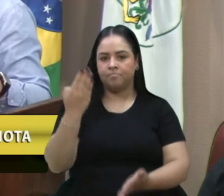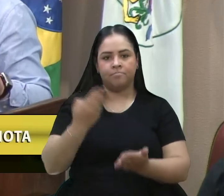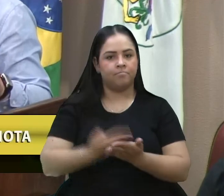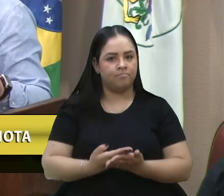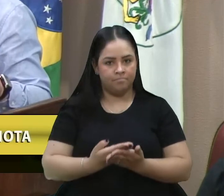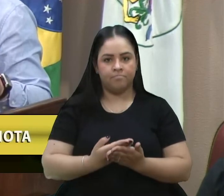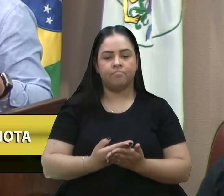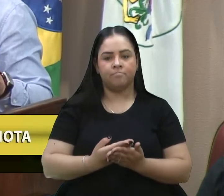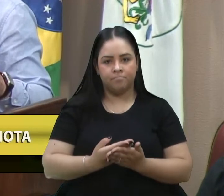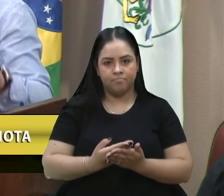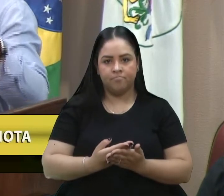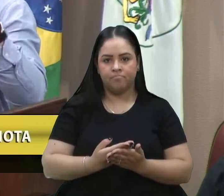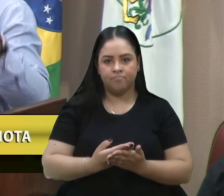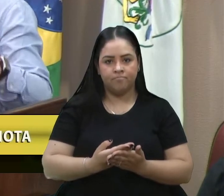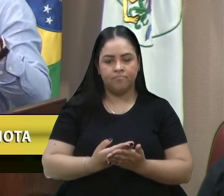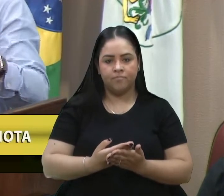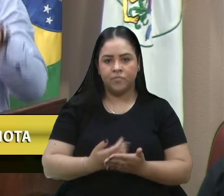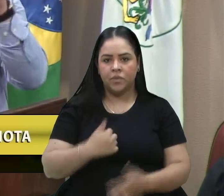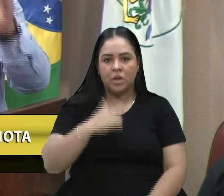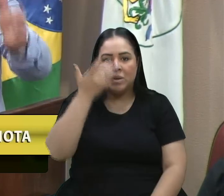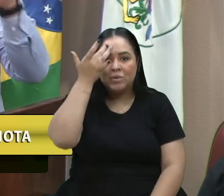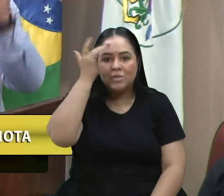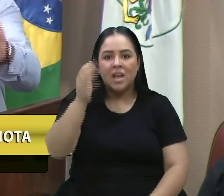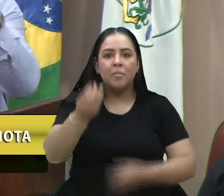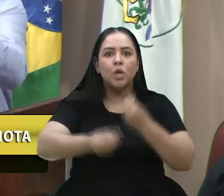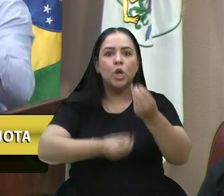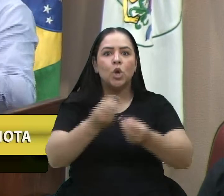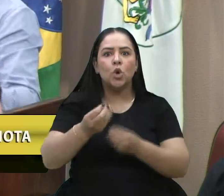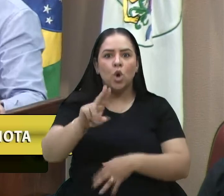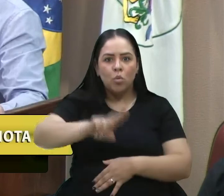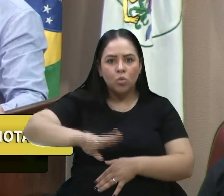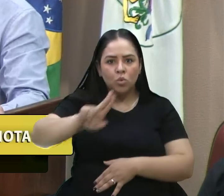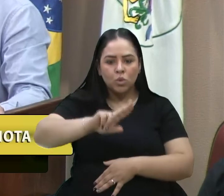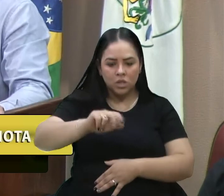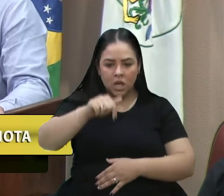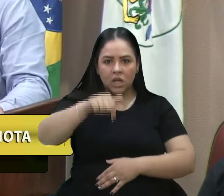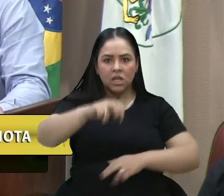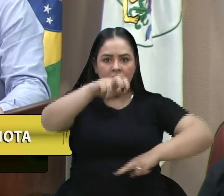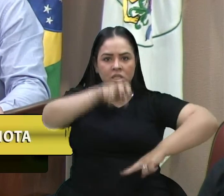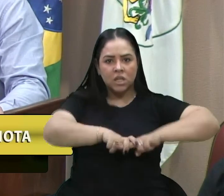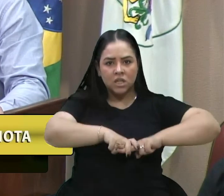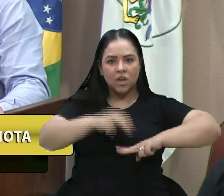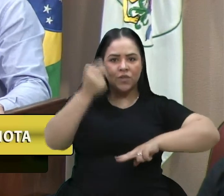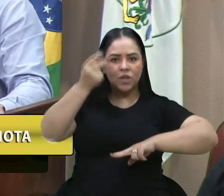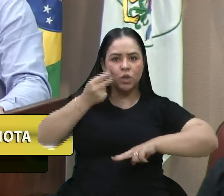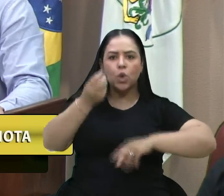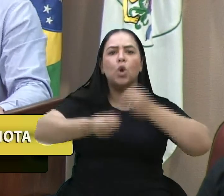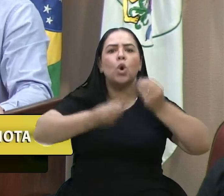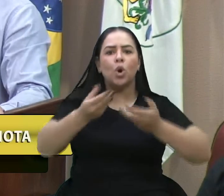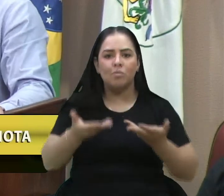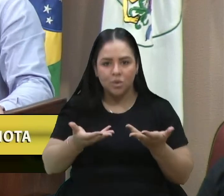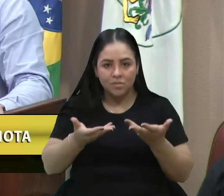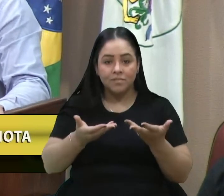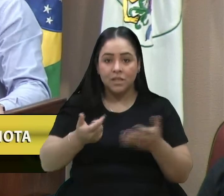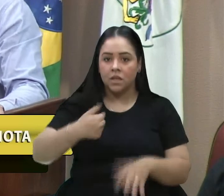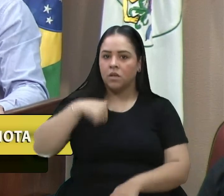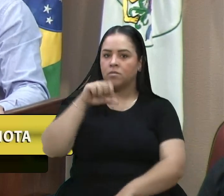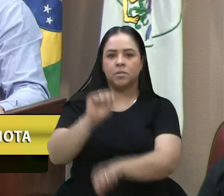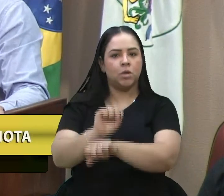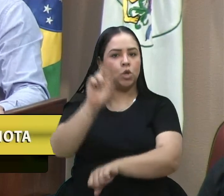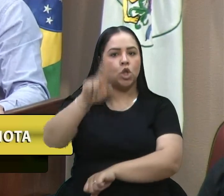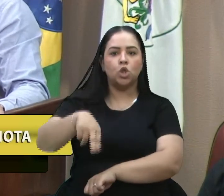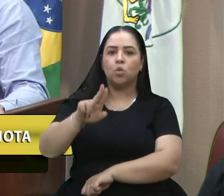inacreditável. Eu não sei como ocupou uma cadeira dessas aqui. Não sei como. E espero que nunca mais